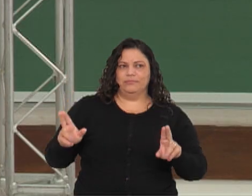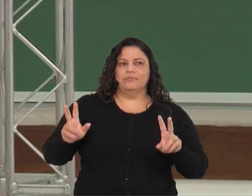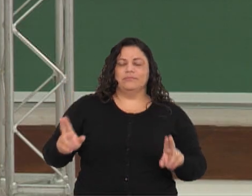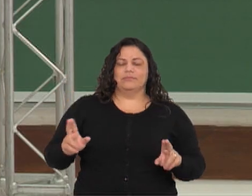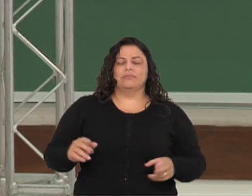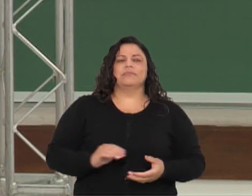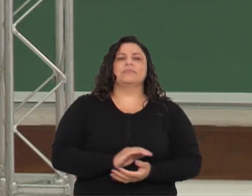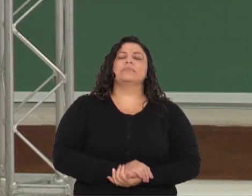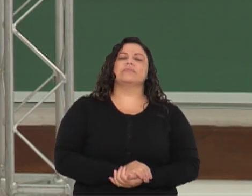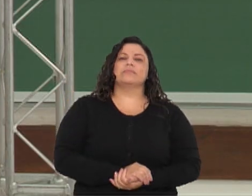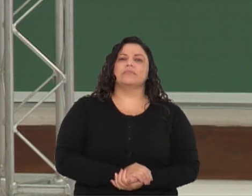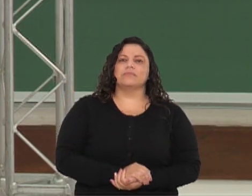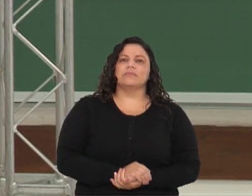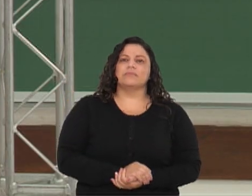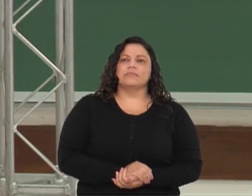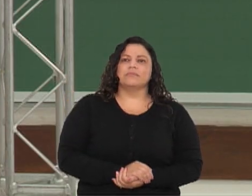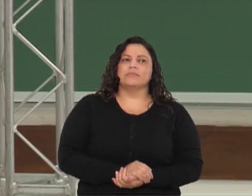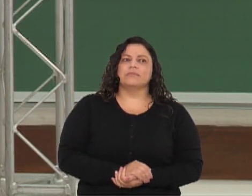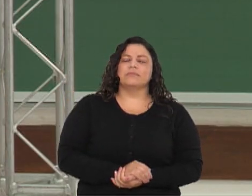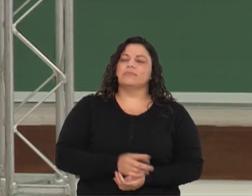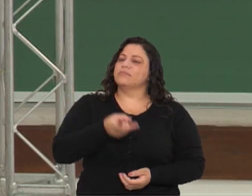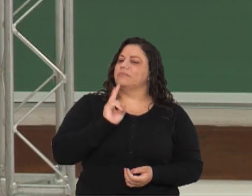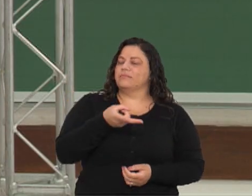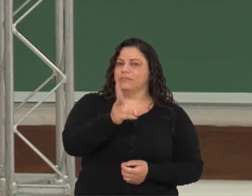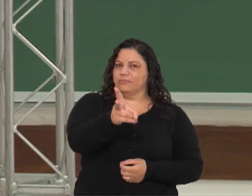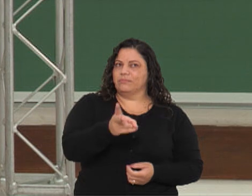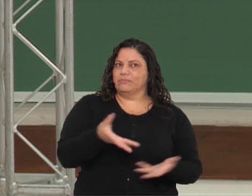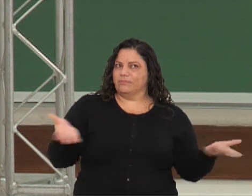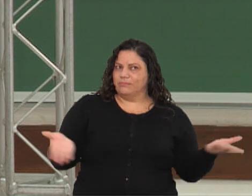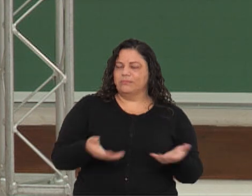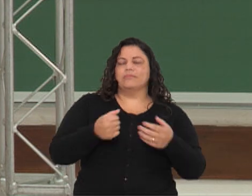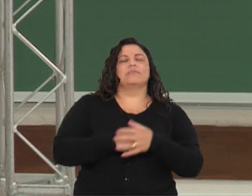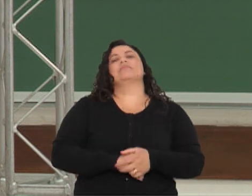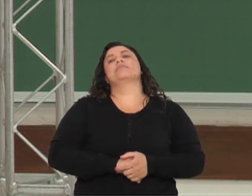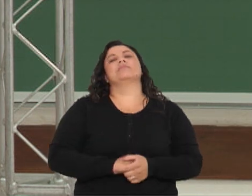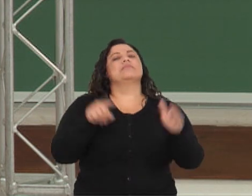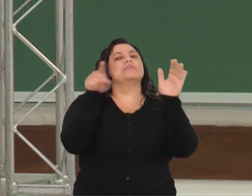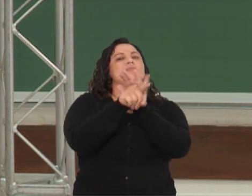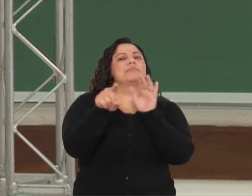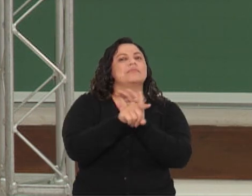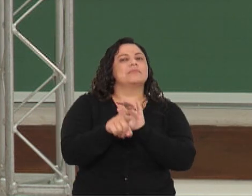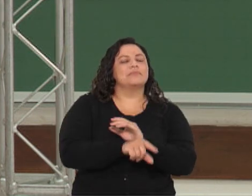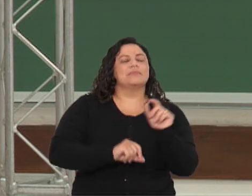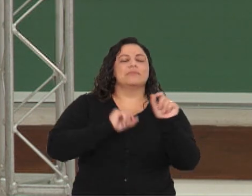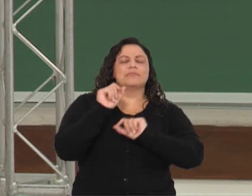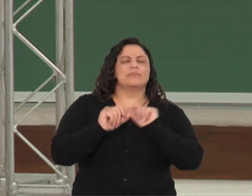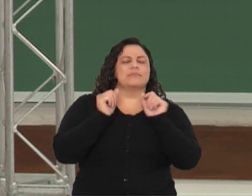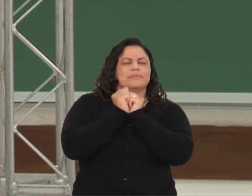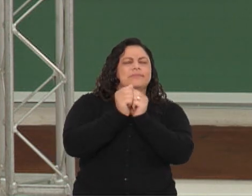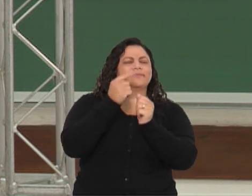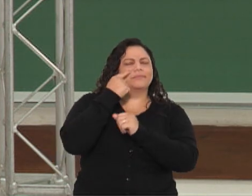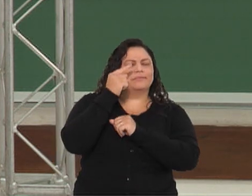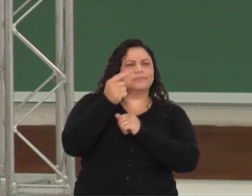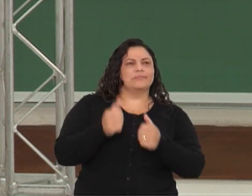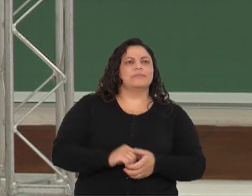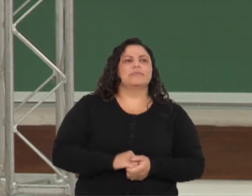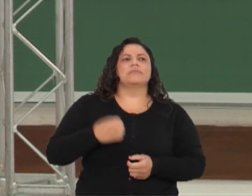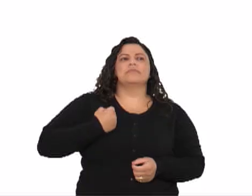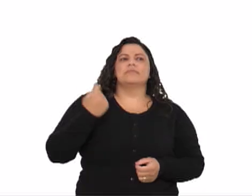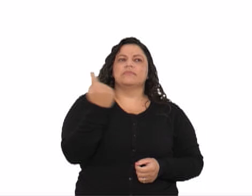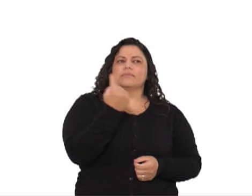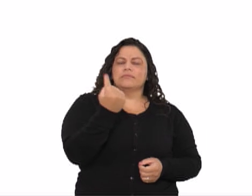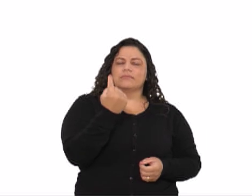ice. Ice pode ser o mesmo que freezing, congelar, congelante. Então, ice, gelado, tem essa relação com o gelo e